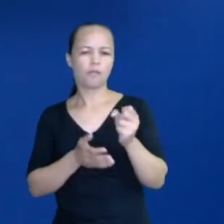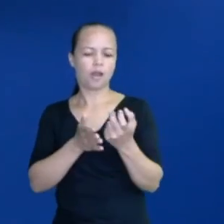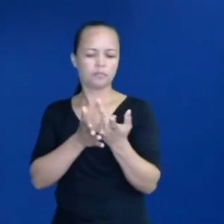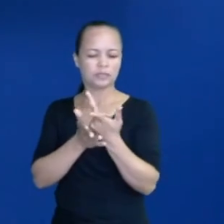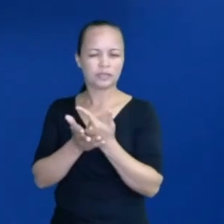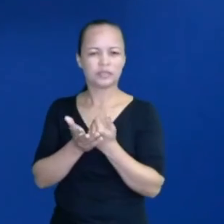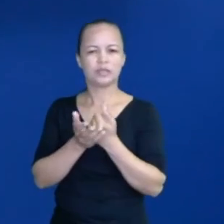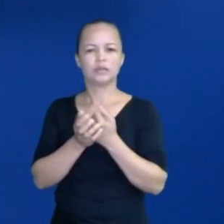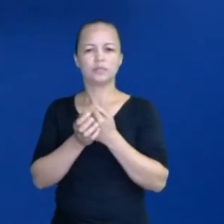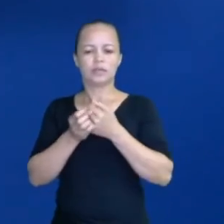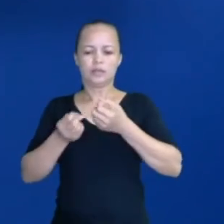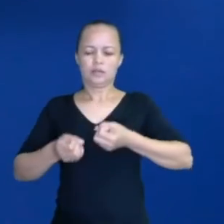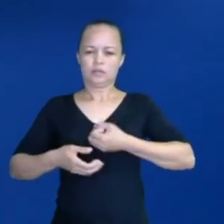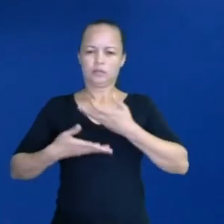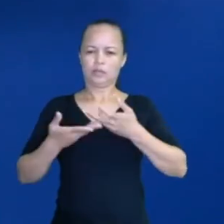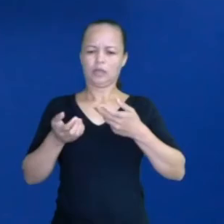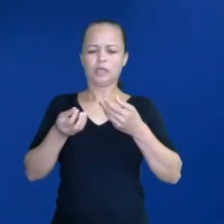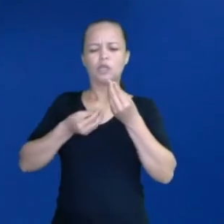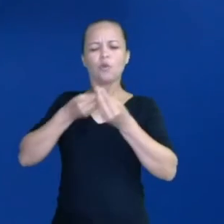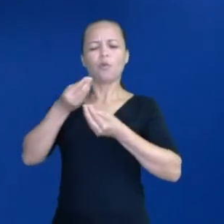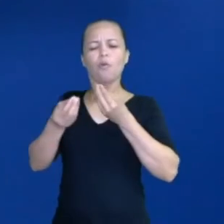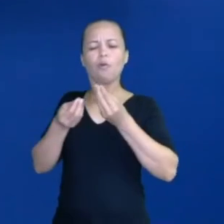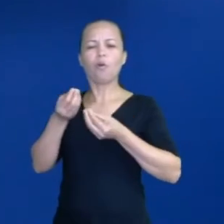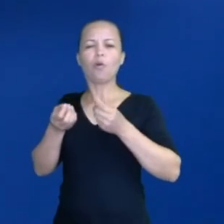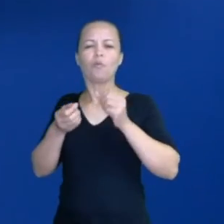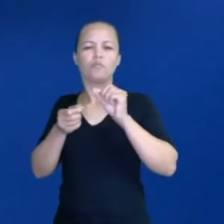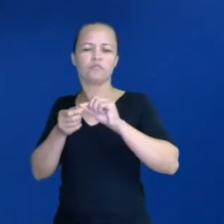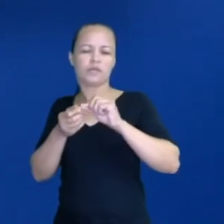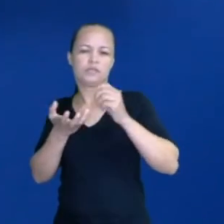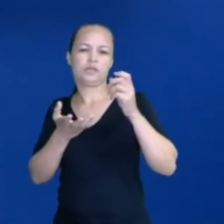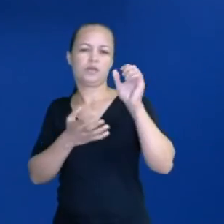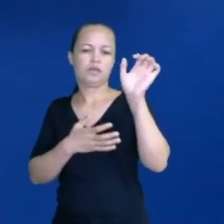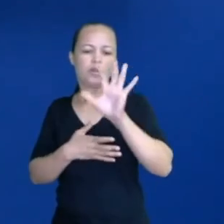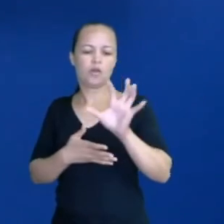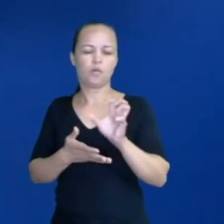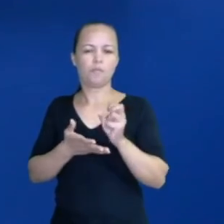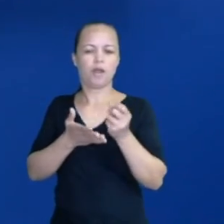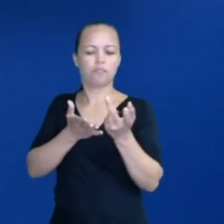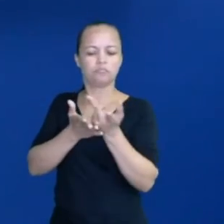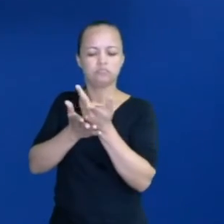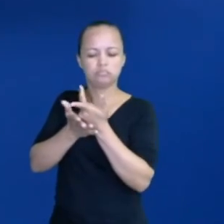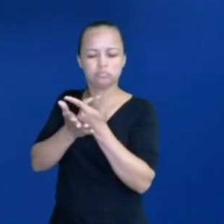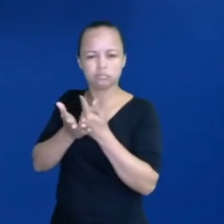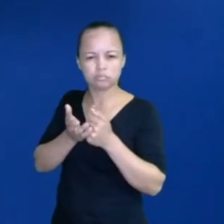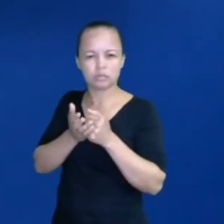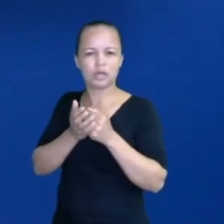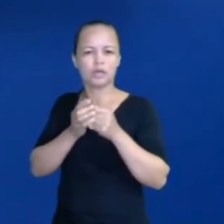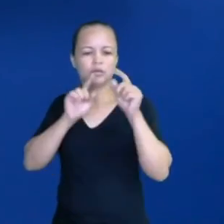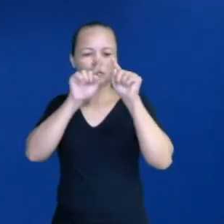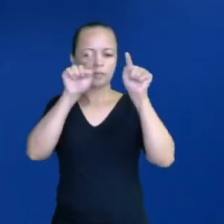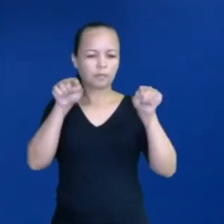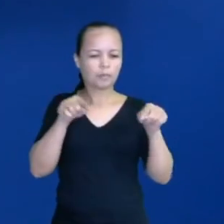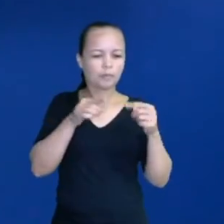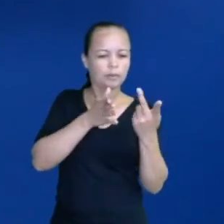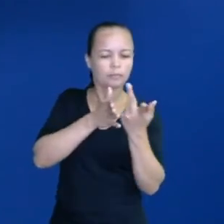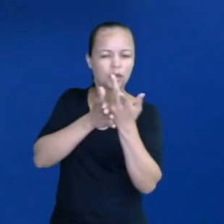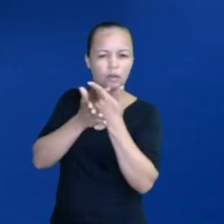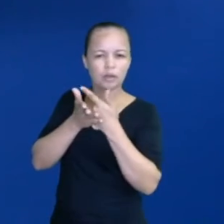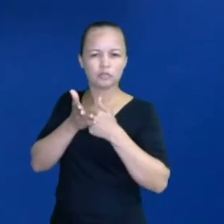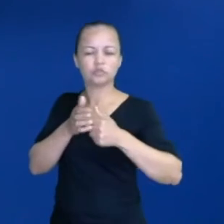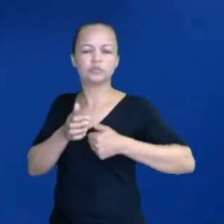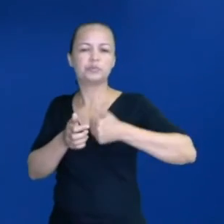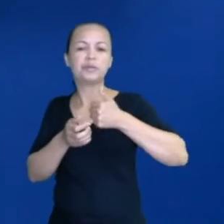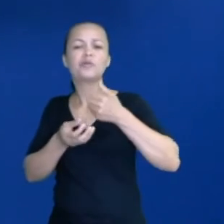aquele desenho primário de como se produzir um mapa. E como é que a gente produz os primeiros mapas de nossas vidas?